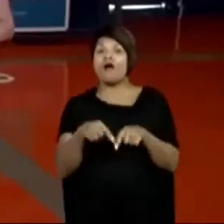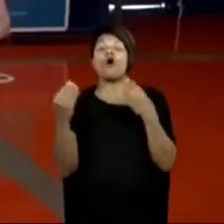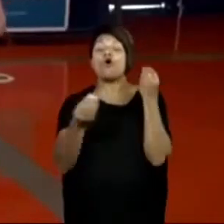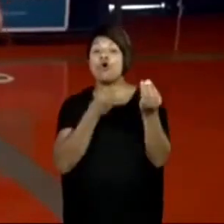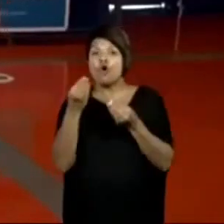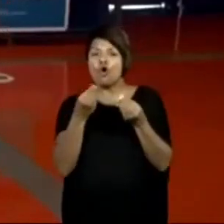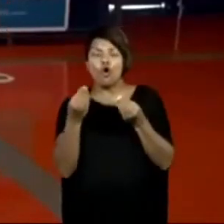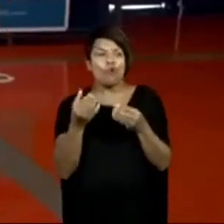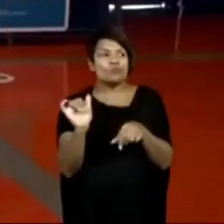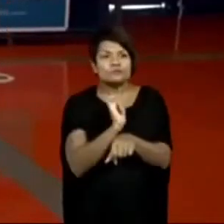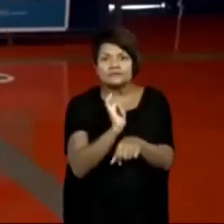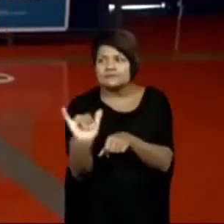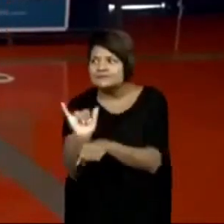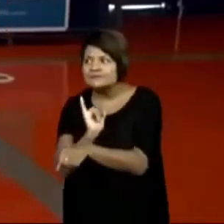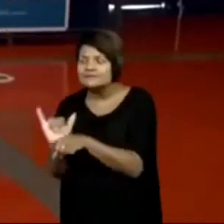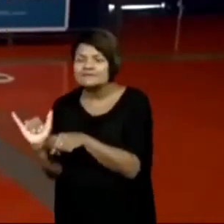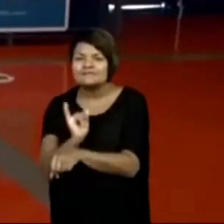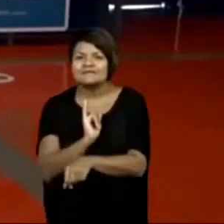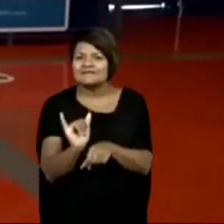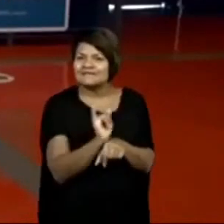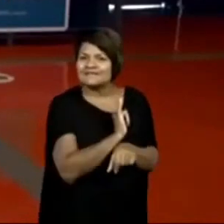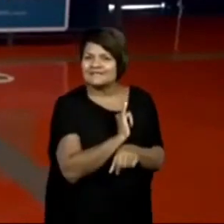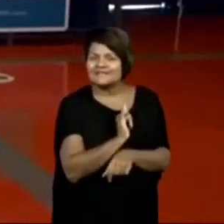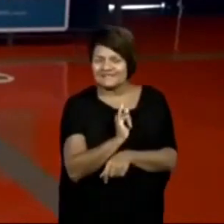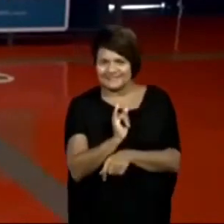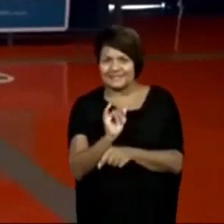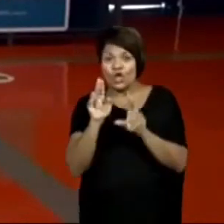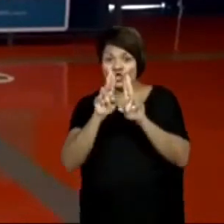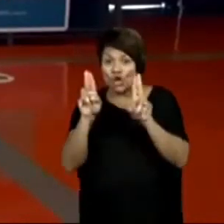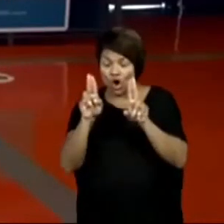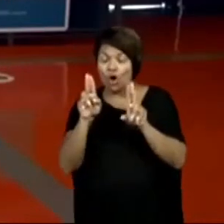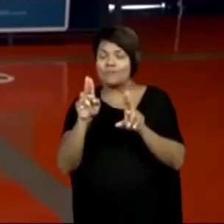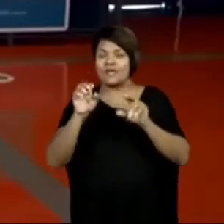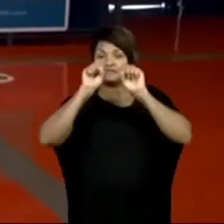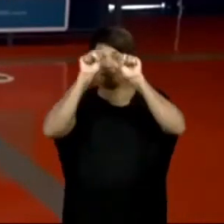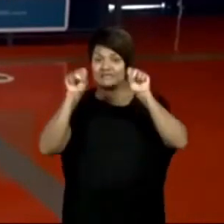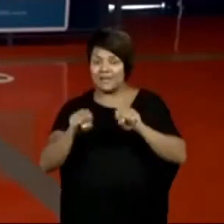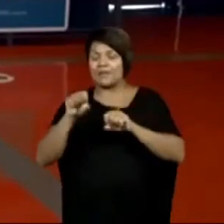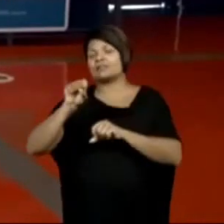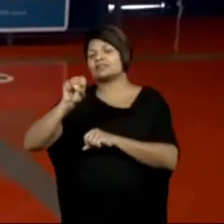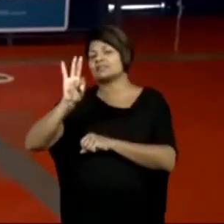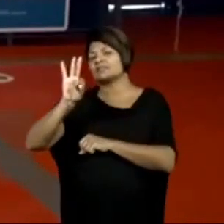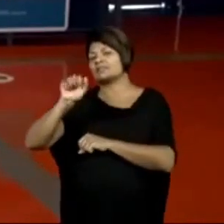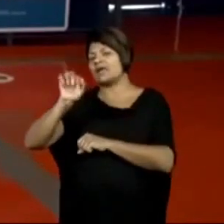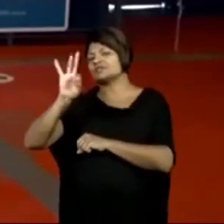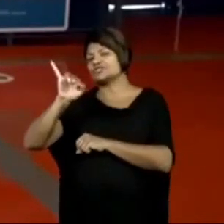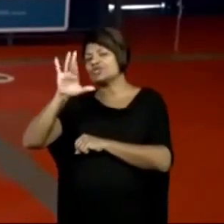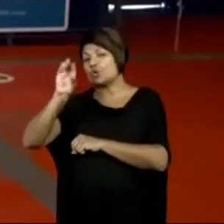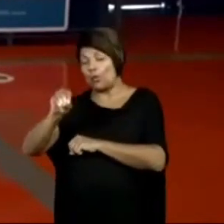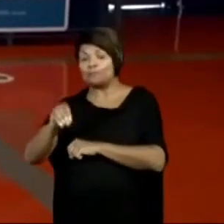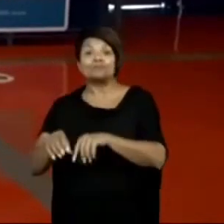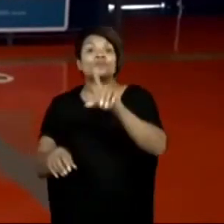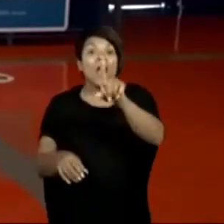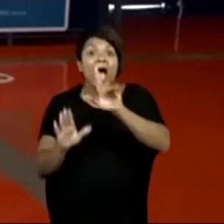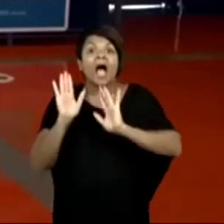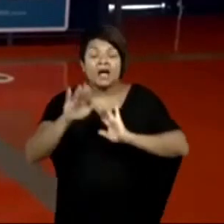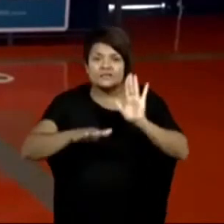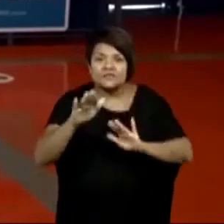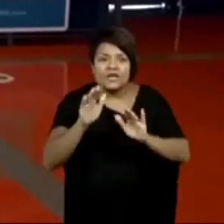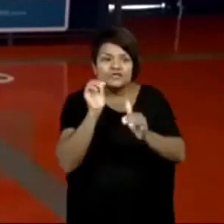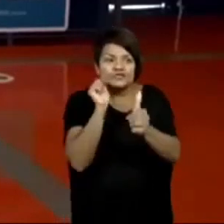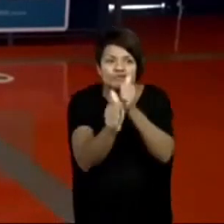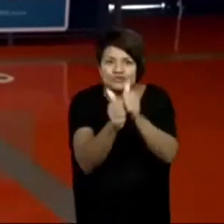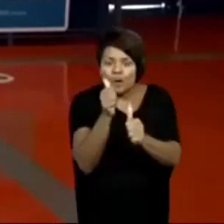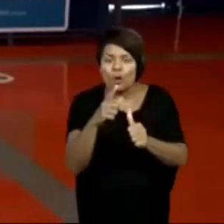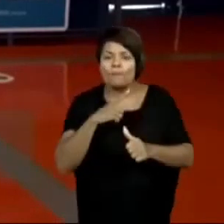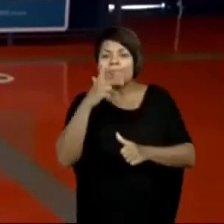tem no futebol. Então, você sabia que às vezes o futebol se parece muito com o xadrez? Você duvida?